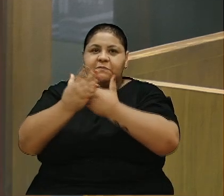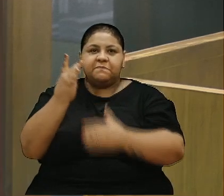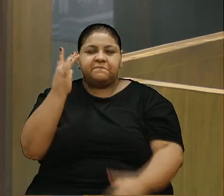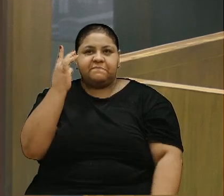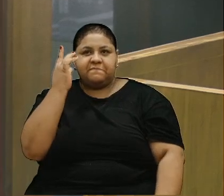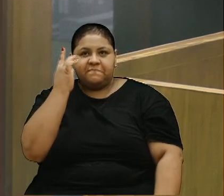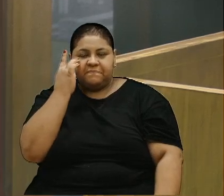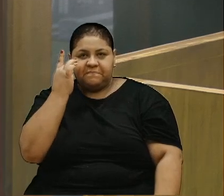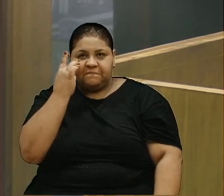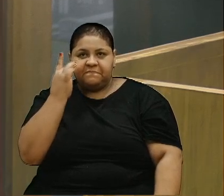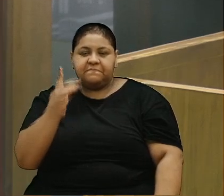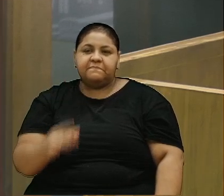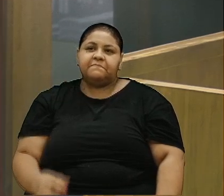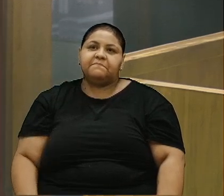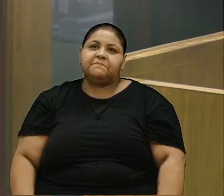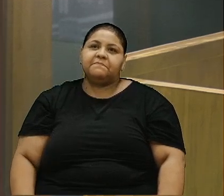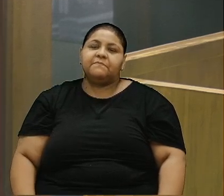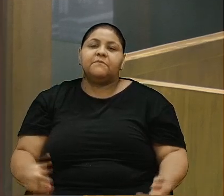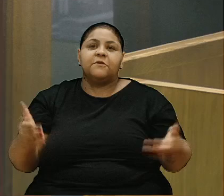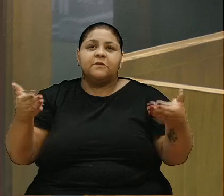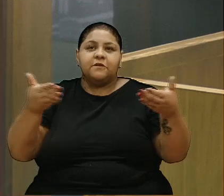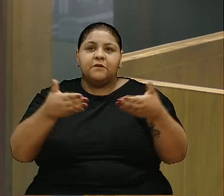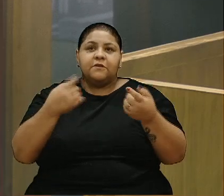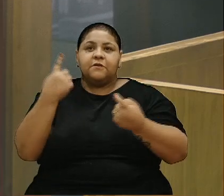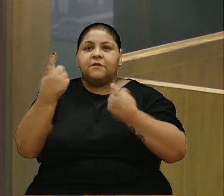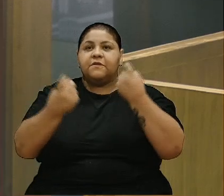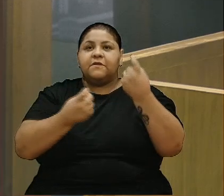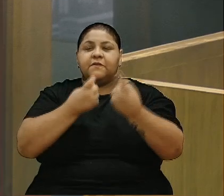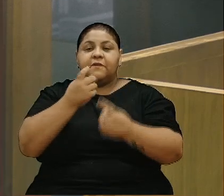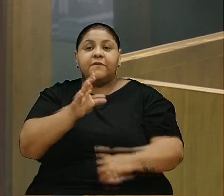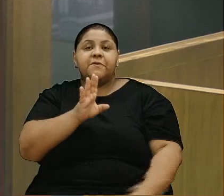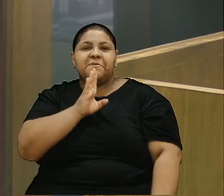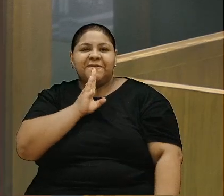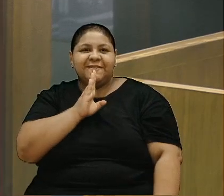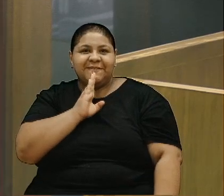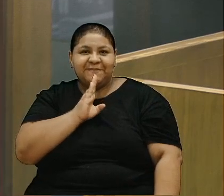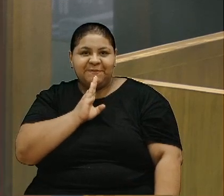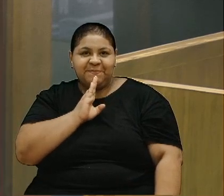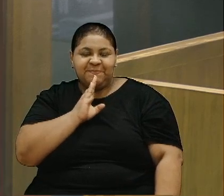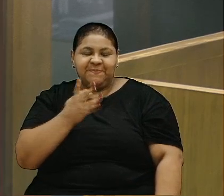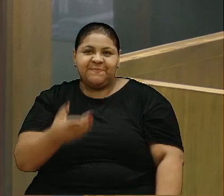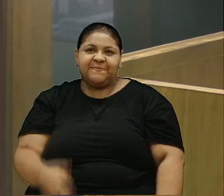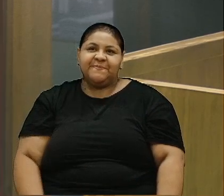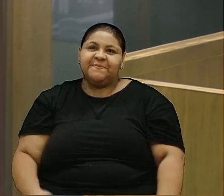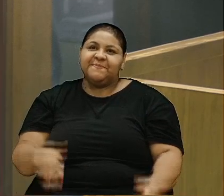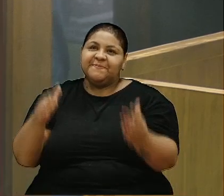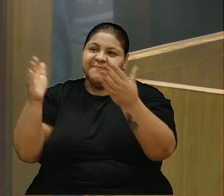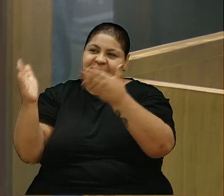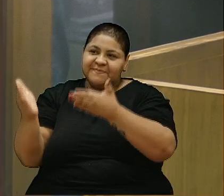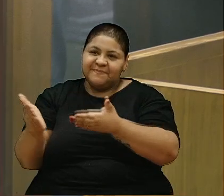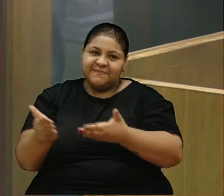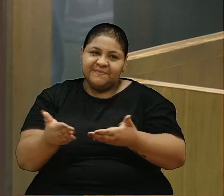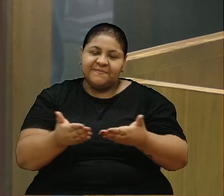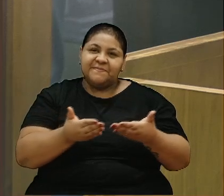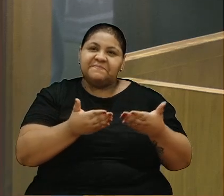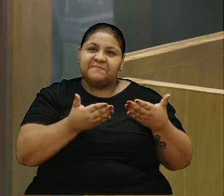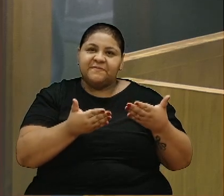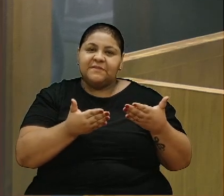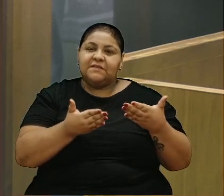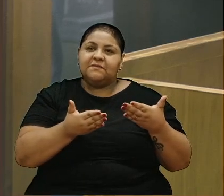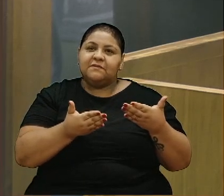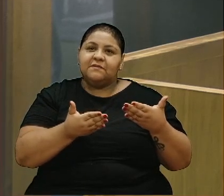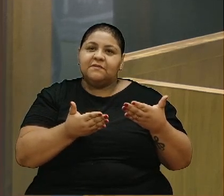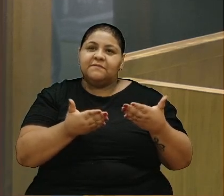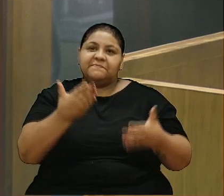presentes, que hoje, alguns estou conhecendo hoje, não é? Sejam todos, assim, bem-vindos